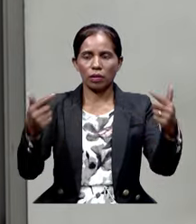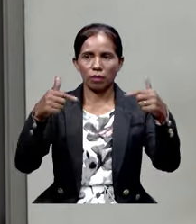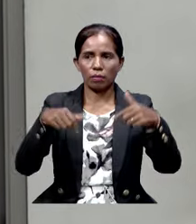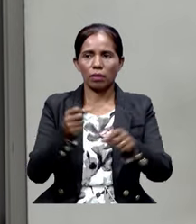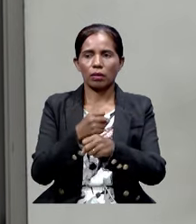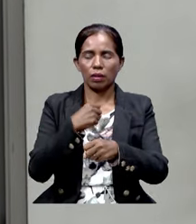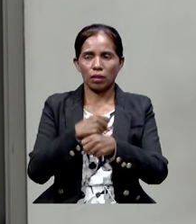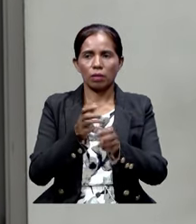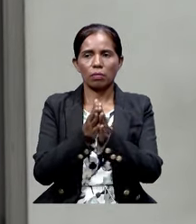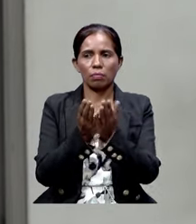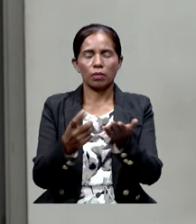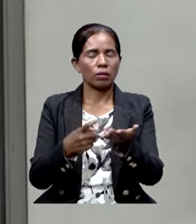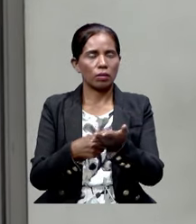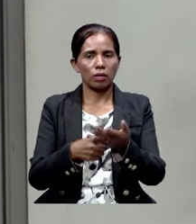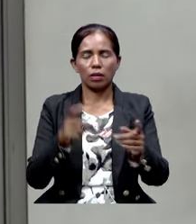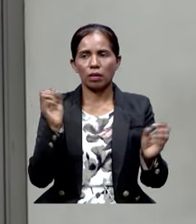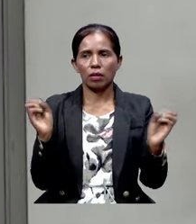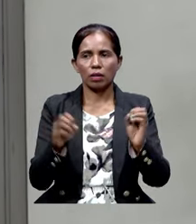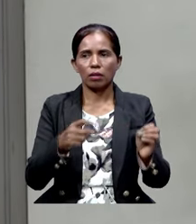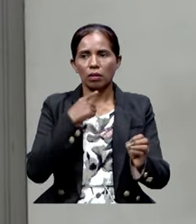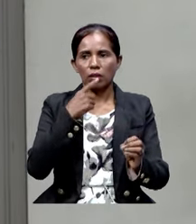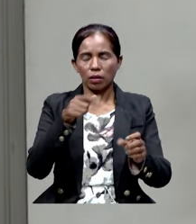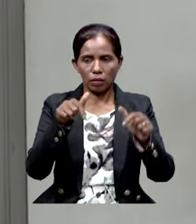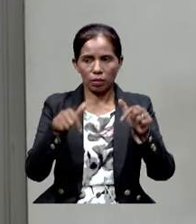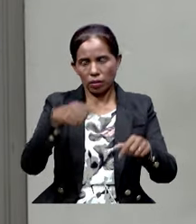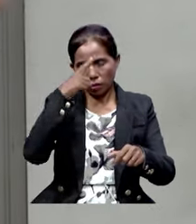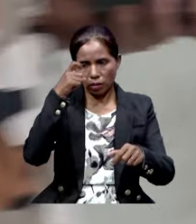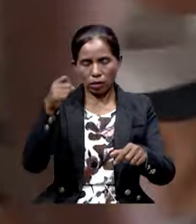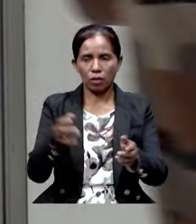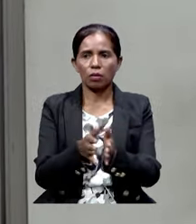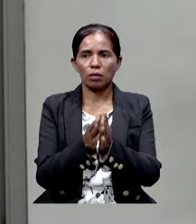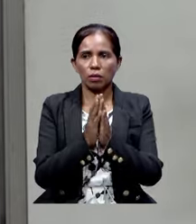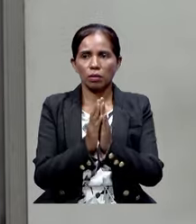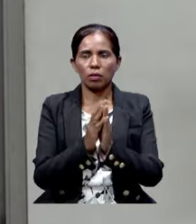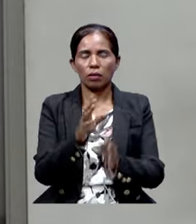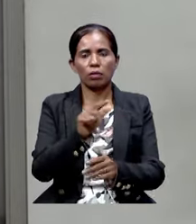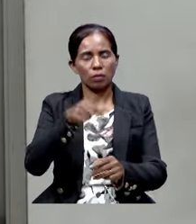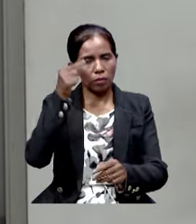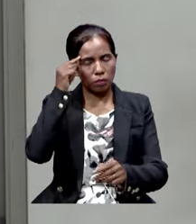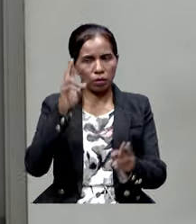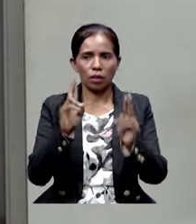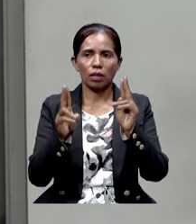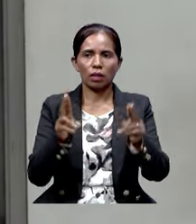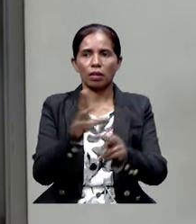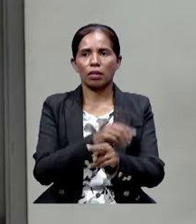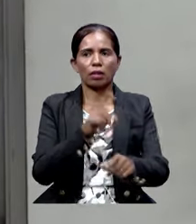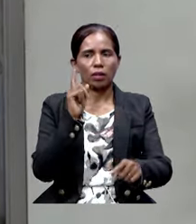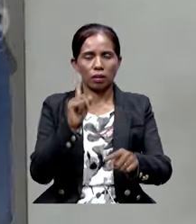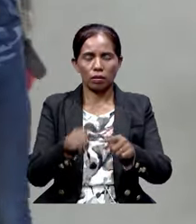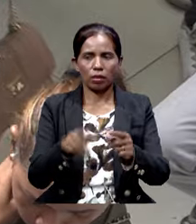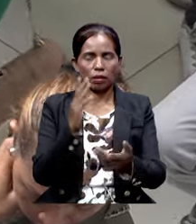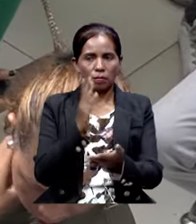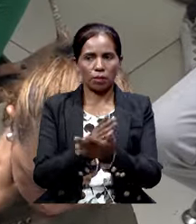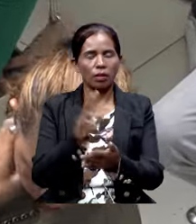ne passaporte, lamenta a situação idane. No russo atuação governo Rolalais, atulabile impede